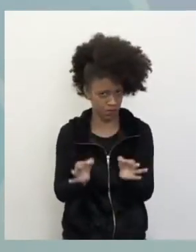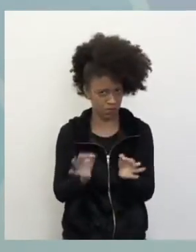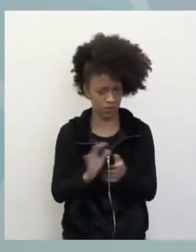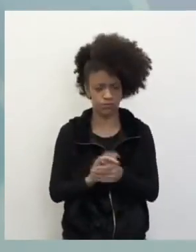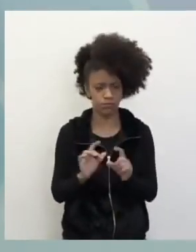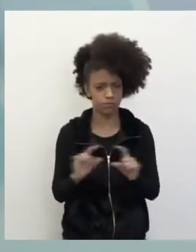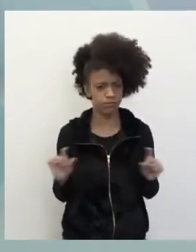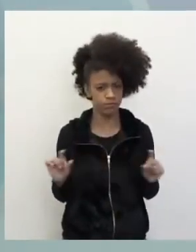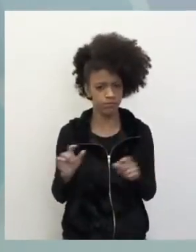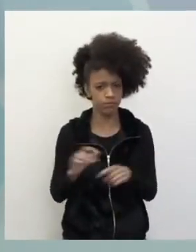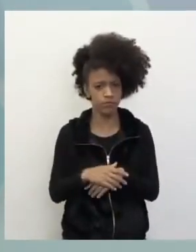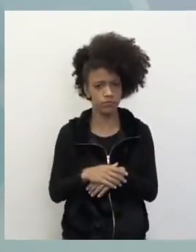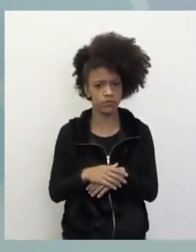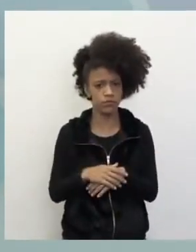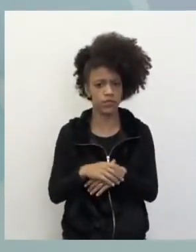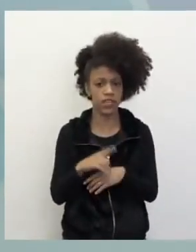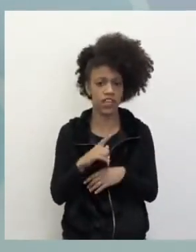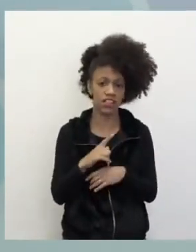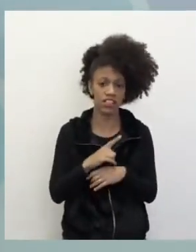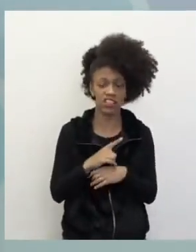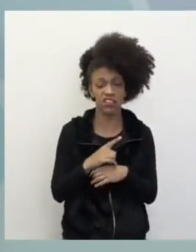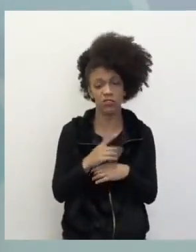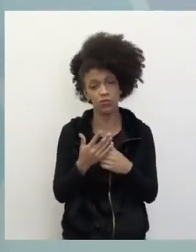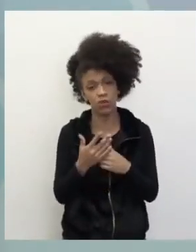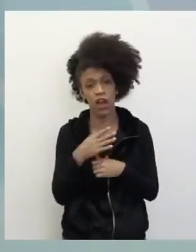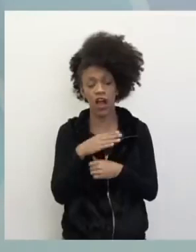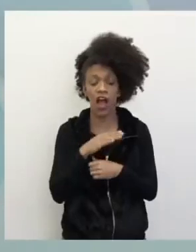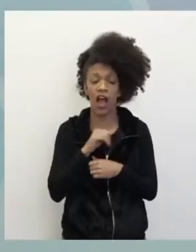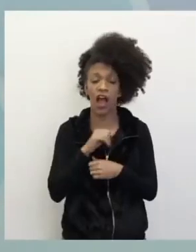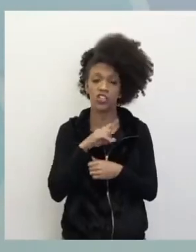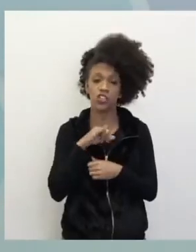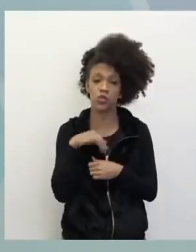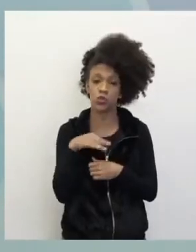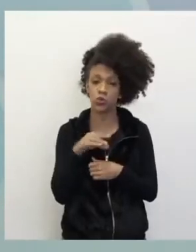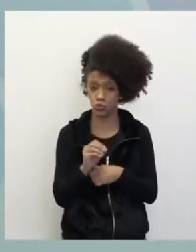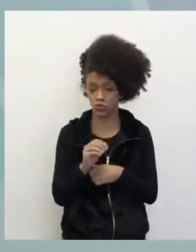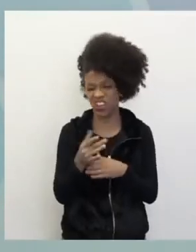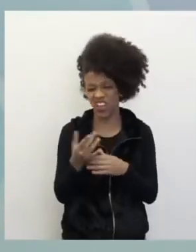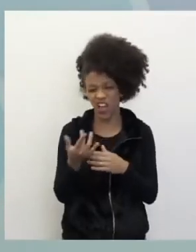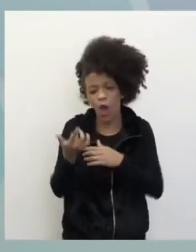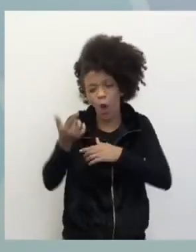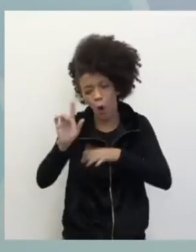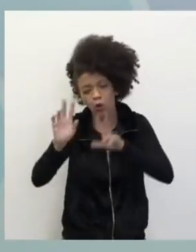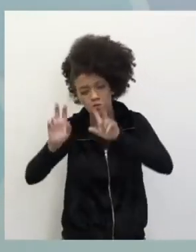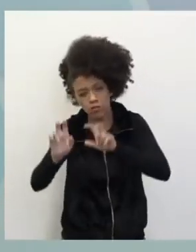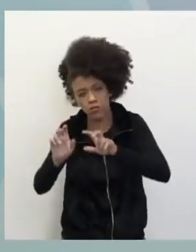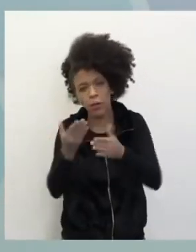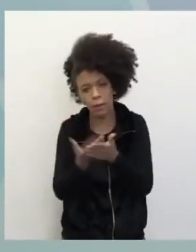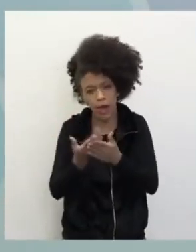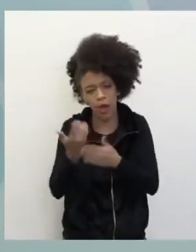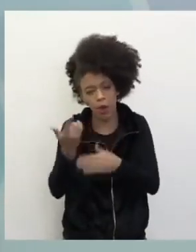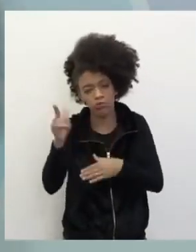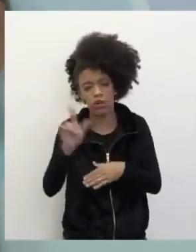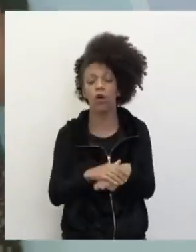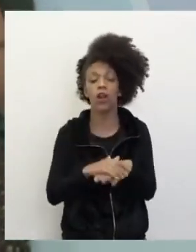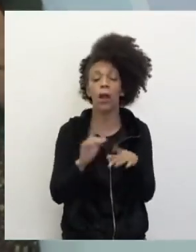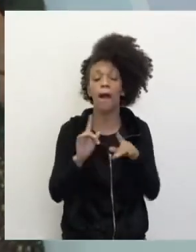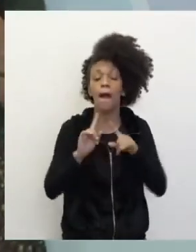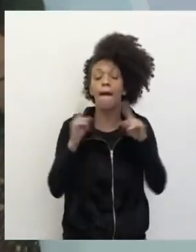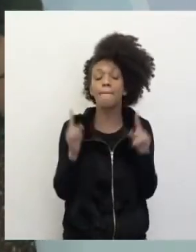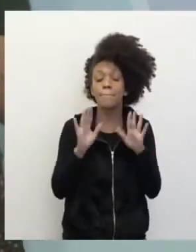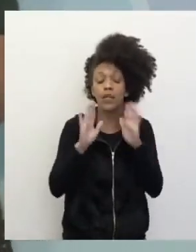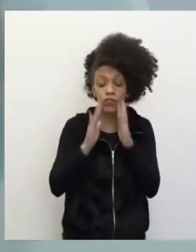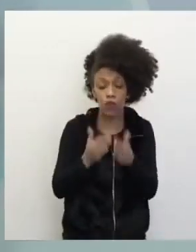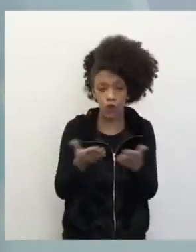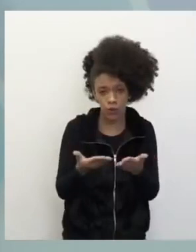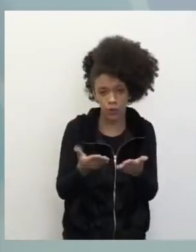tenho adjuntos adverbiais. Aí eu estou falando já de sintática. Aqui são adjuntos adverbiais que modificam o verbo. Se eu tiver